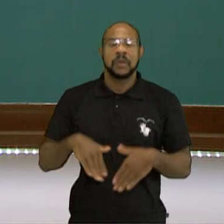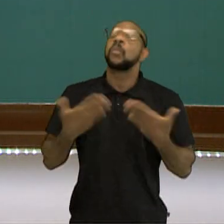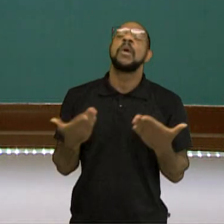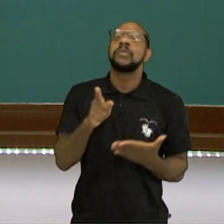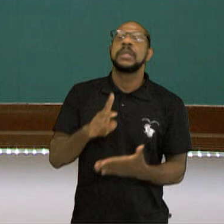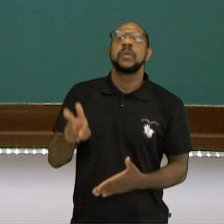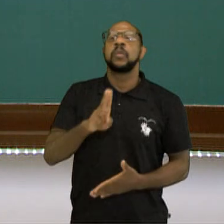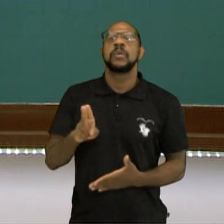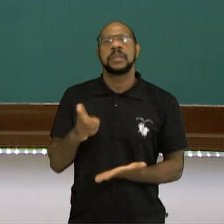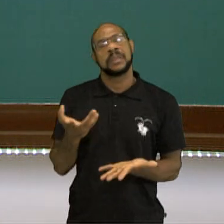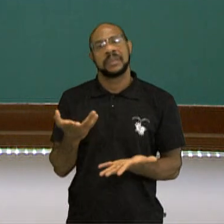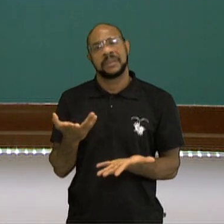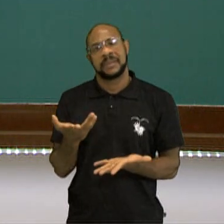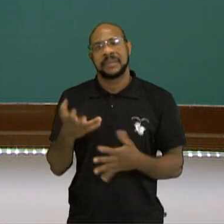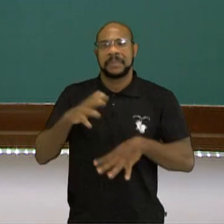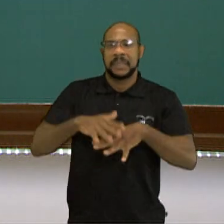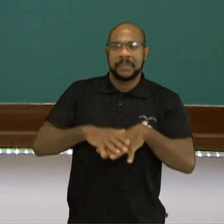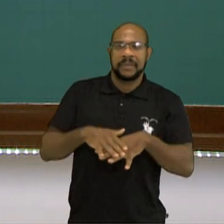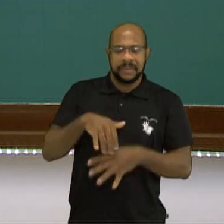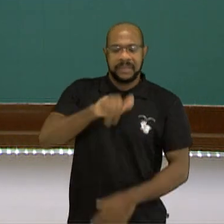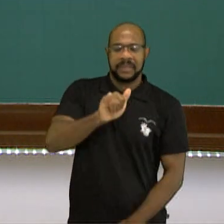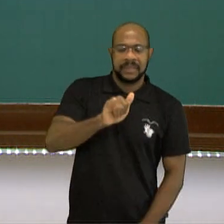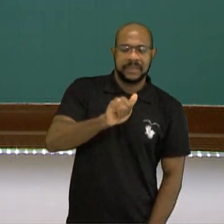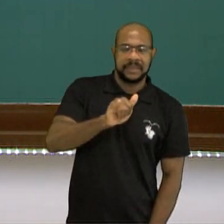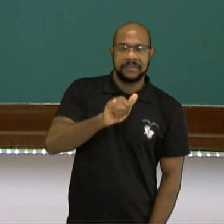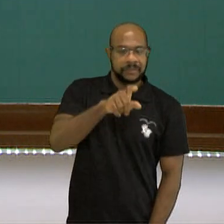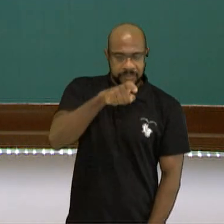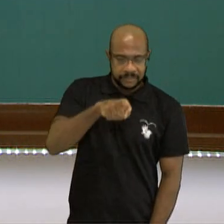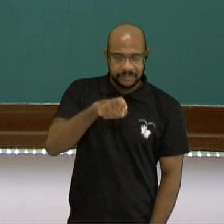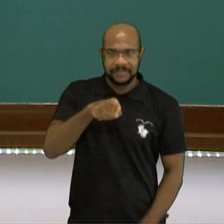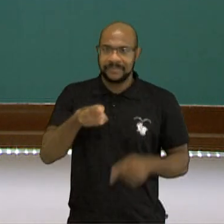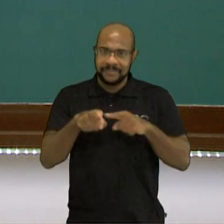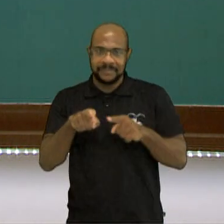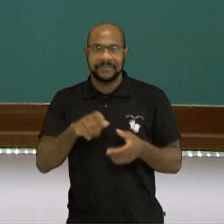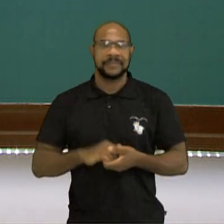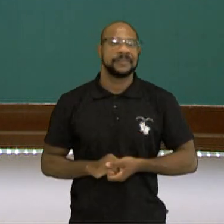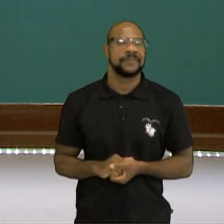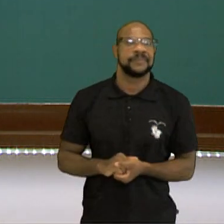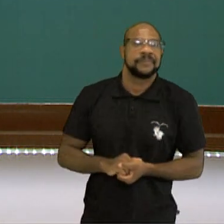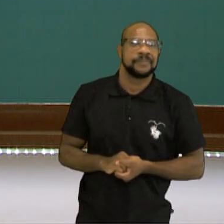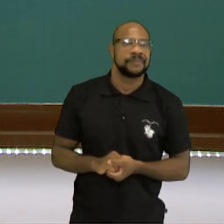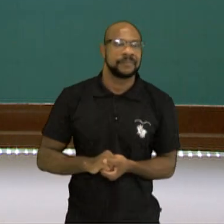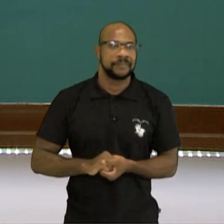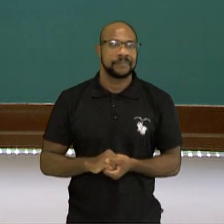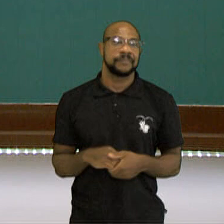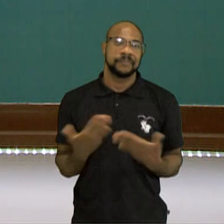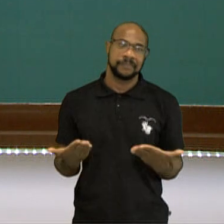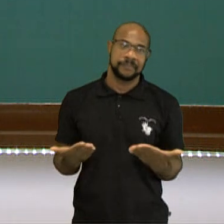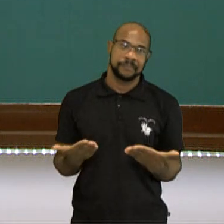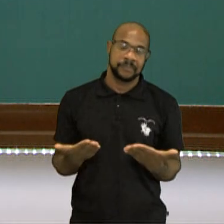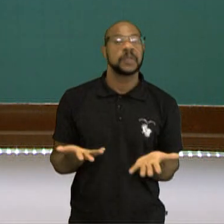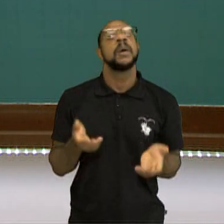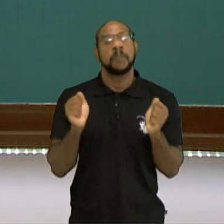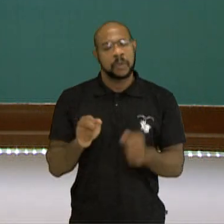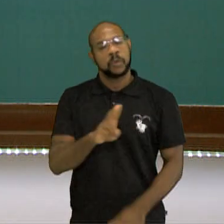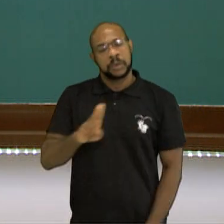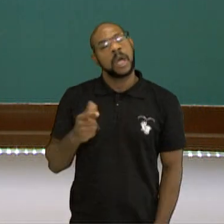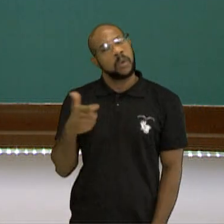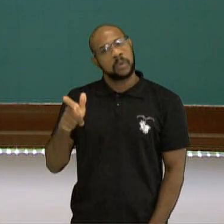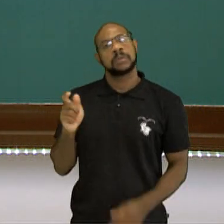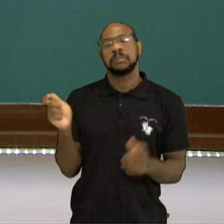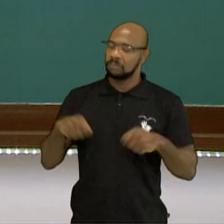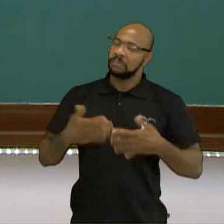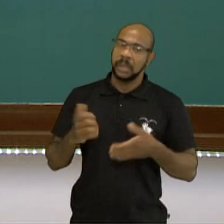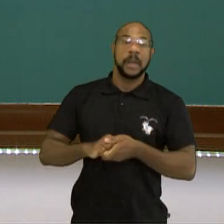matemática? X e Y, não é? E aqui não vai ser diferente. Não que você não possa usar outras, pode, mas aqui